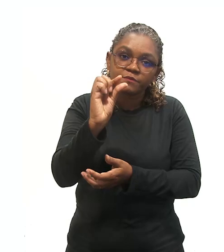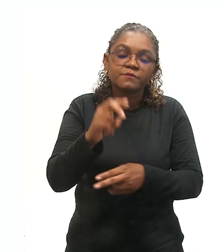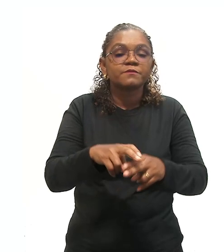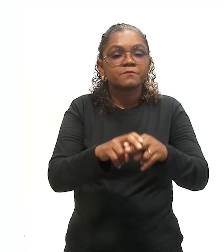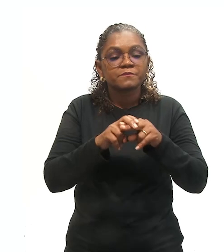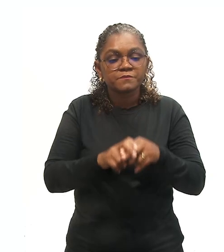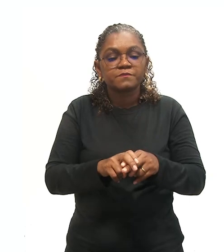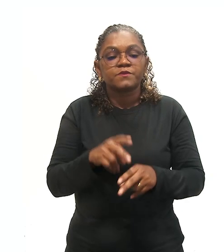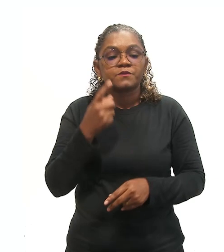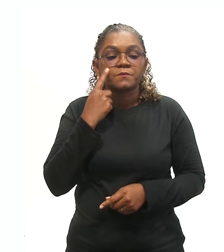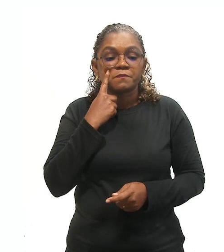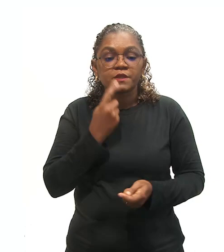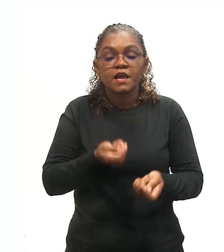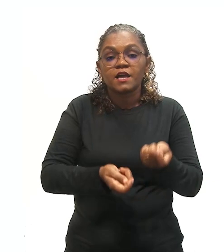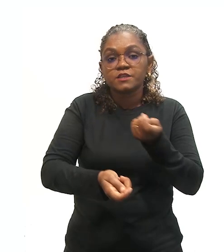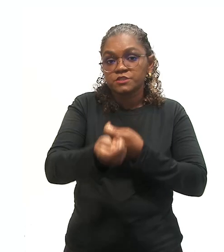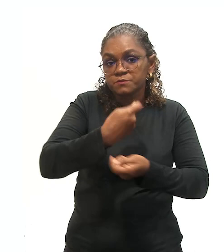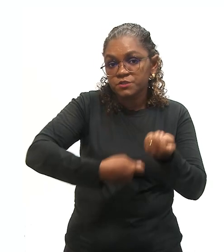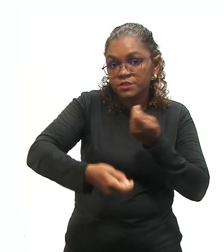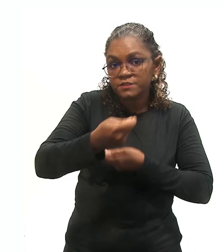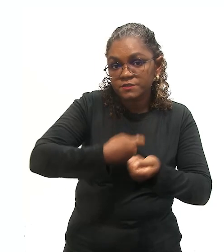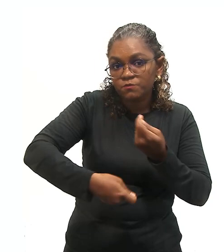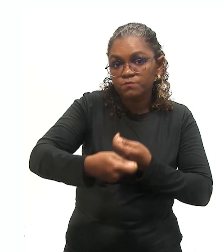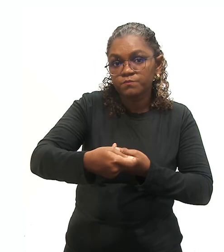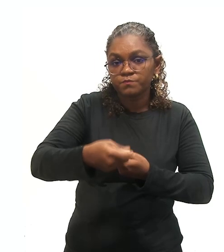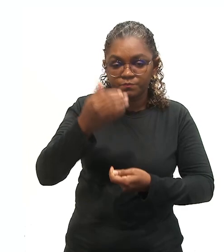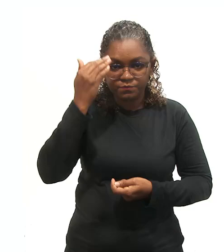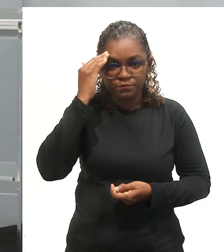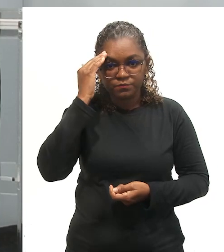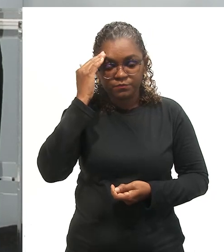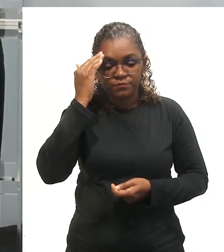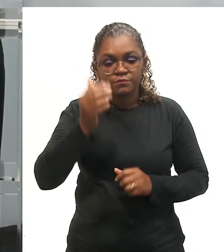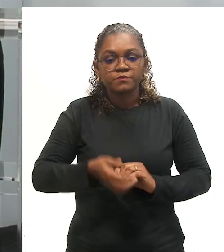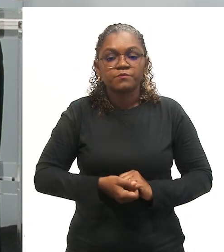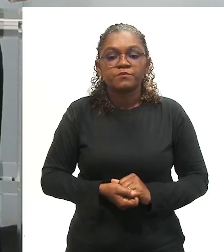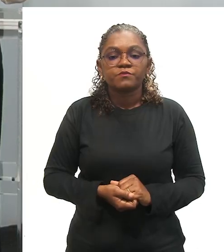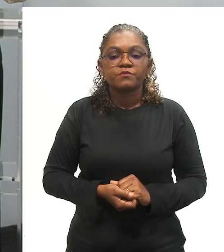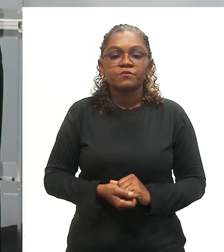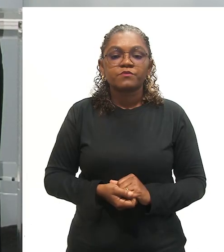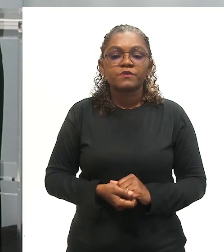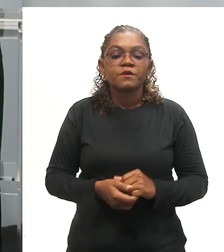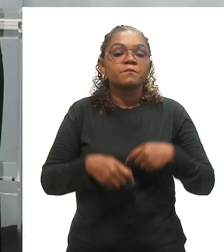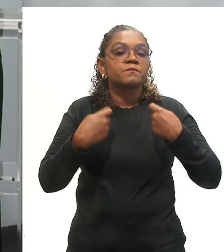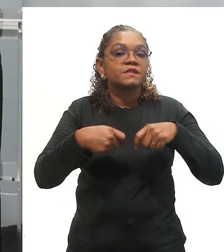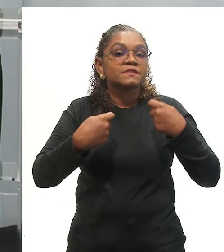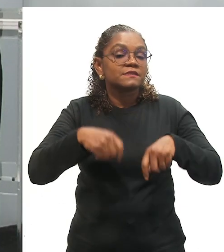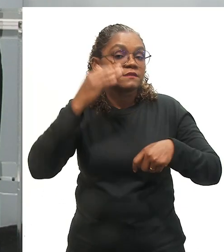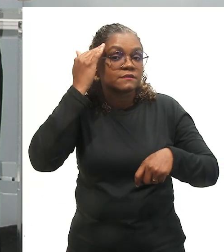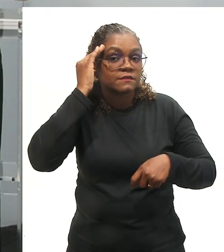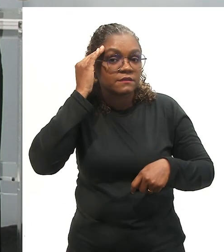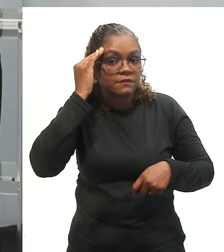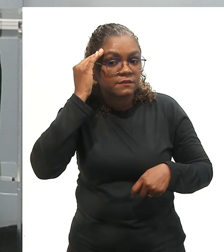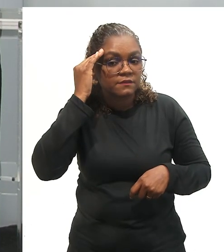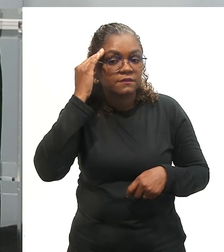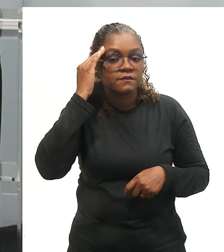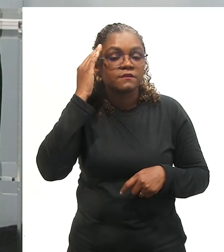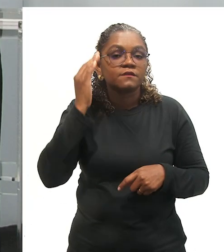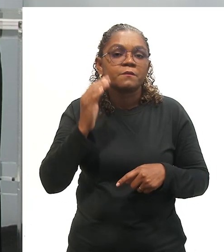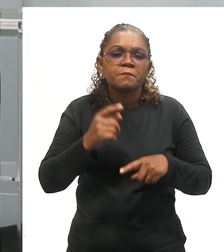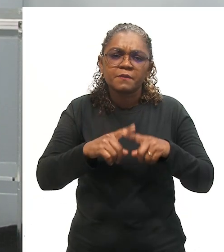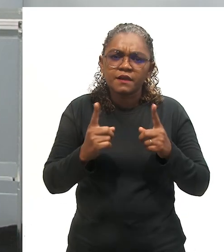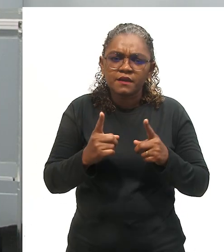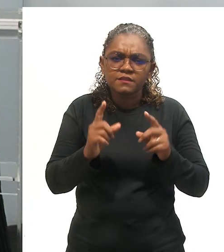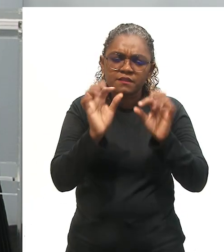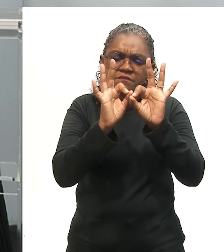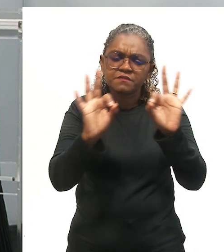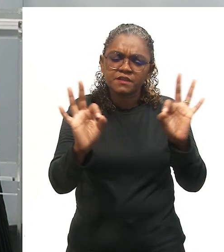a administração dessa escassez. É importante entender em que momento isso tornou-se um pensamento